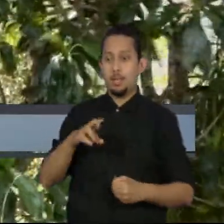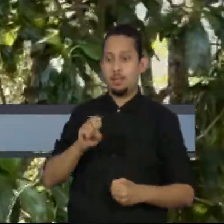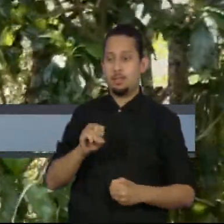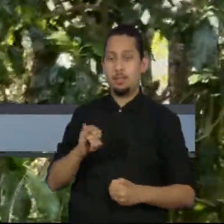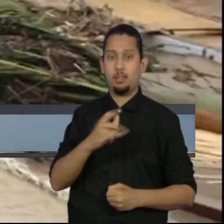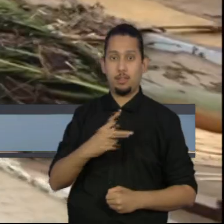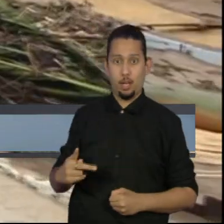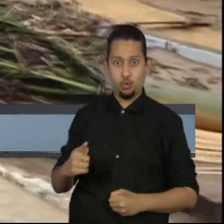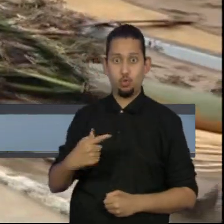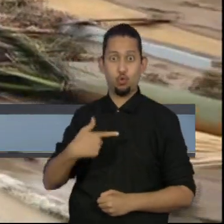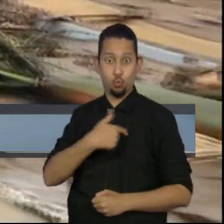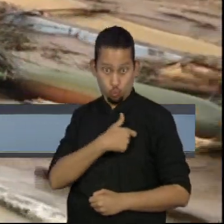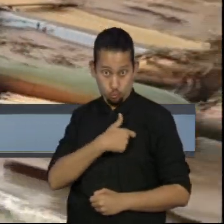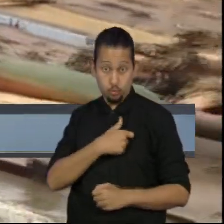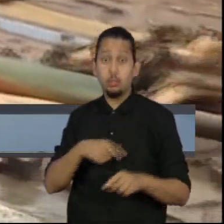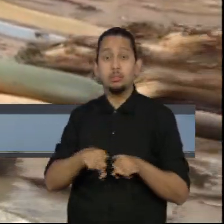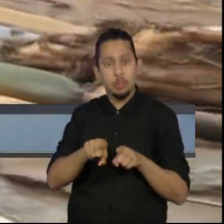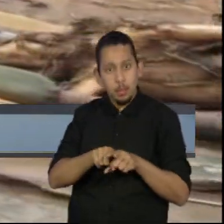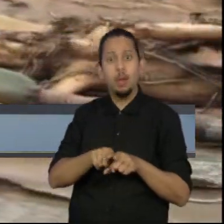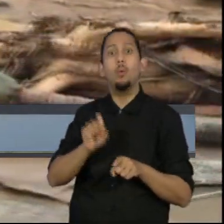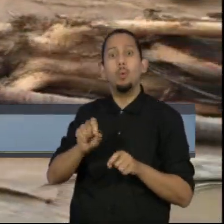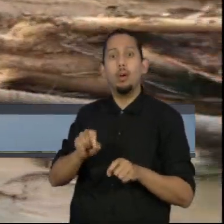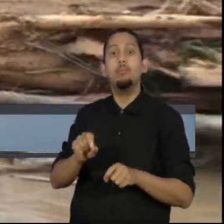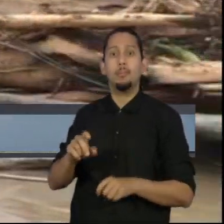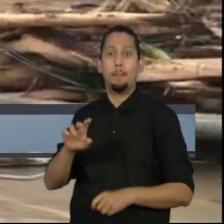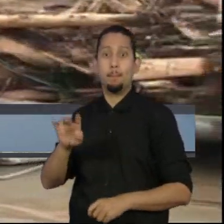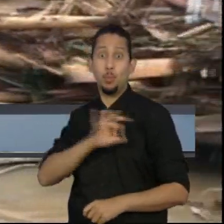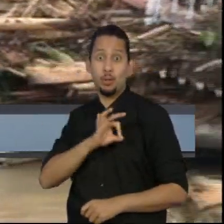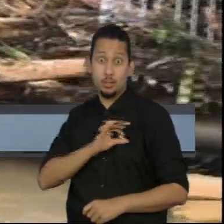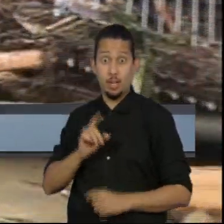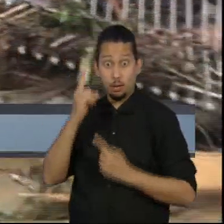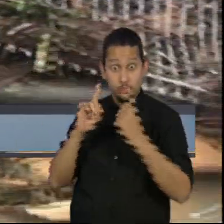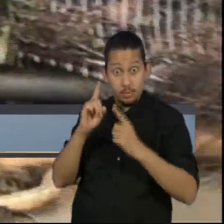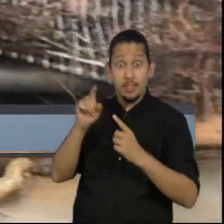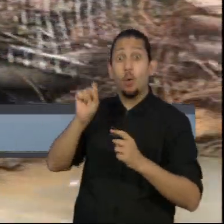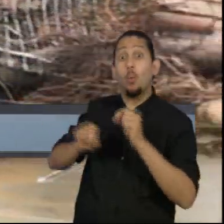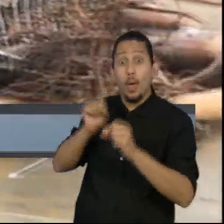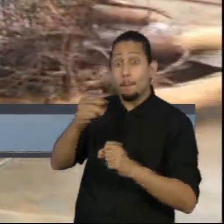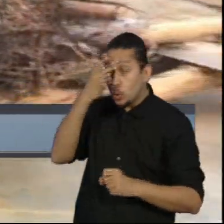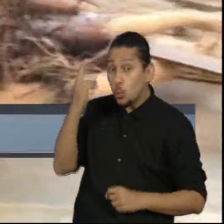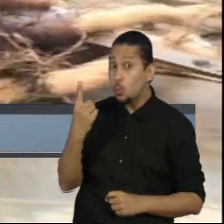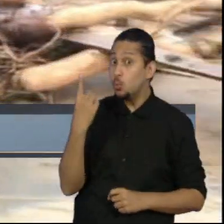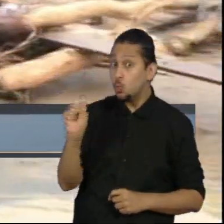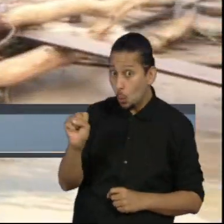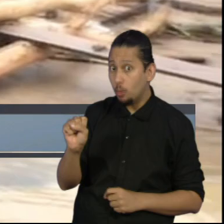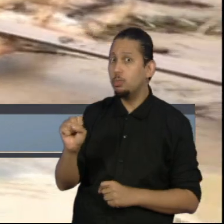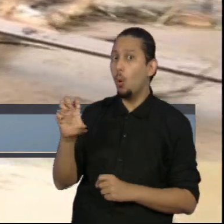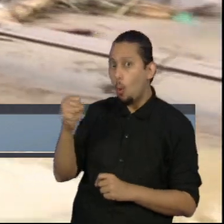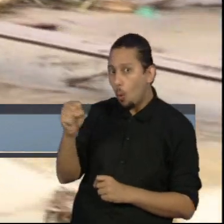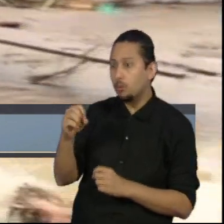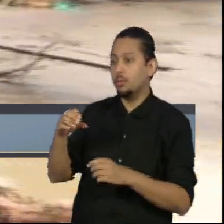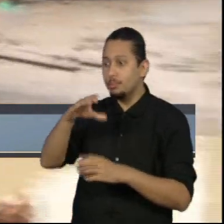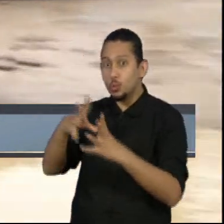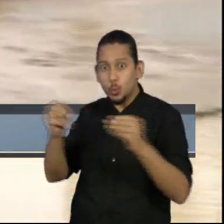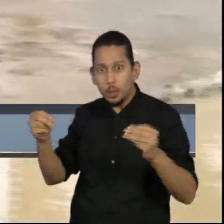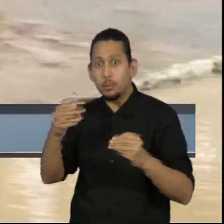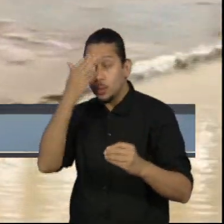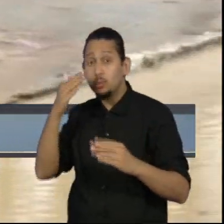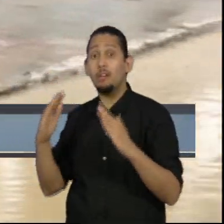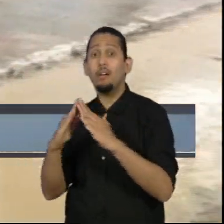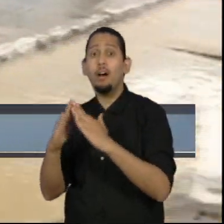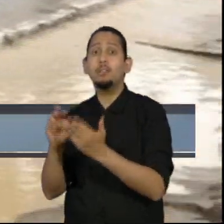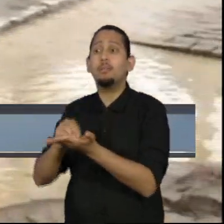e Ibirama. Segundo a Defesa Civil, 8 pessoas estão desaparecidas e mais de 400 desabrigadas ou